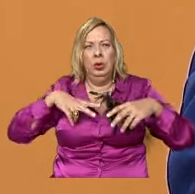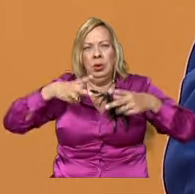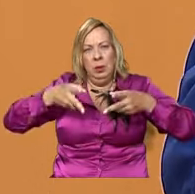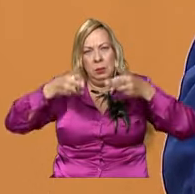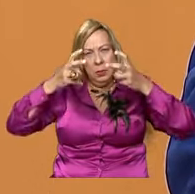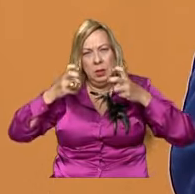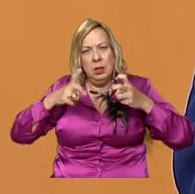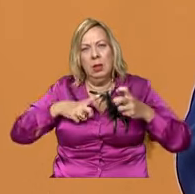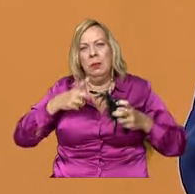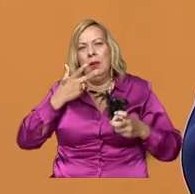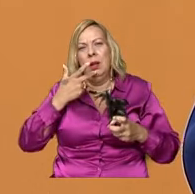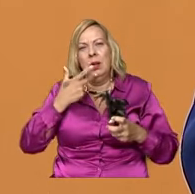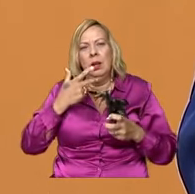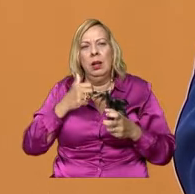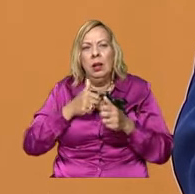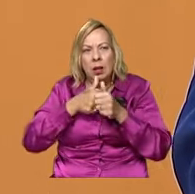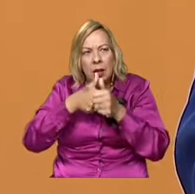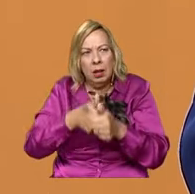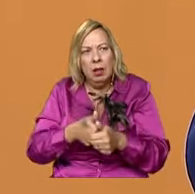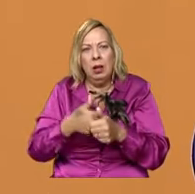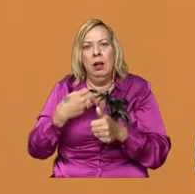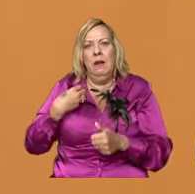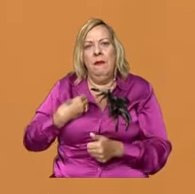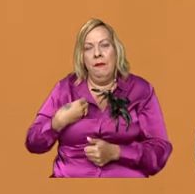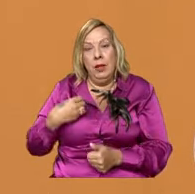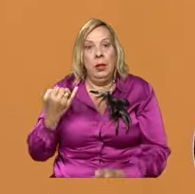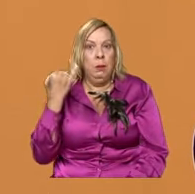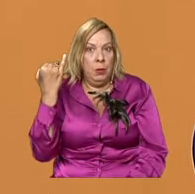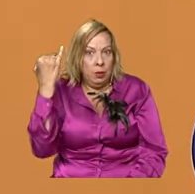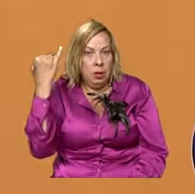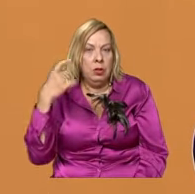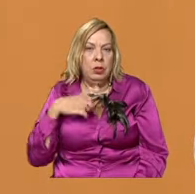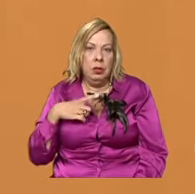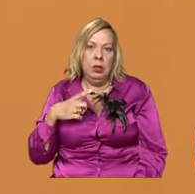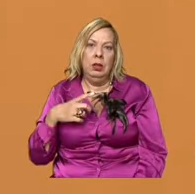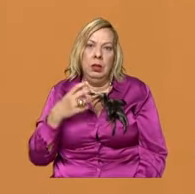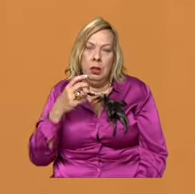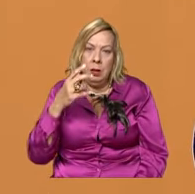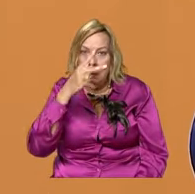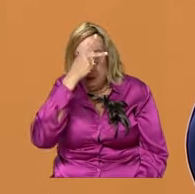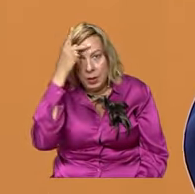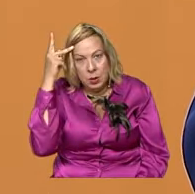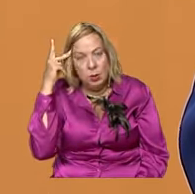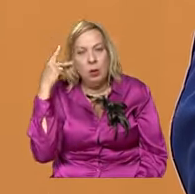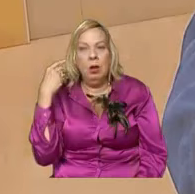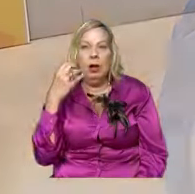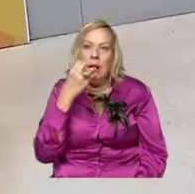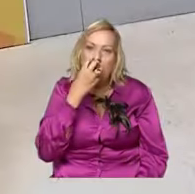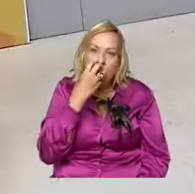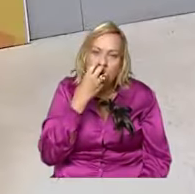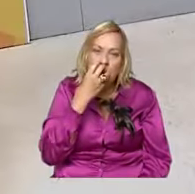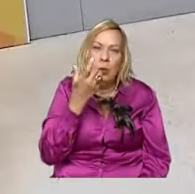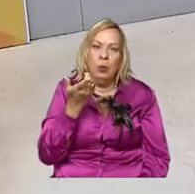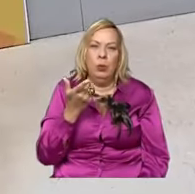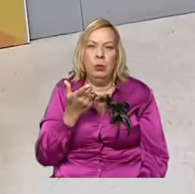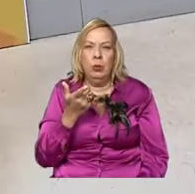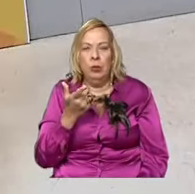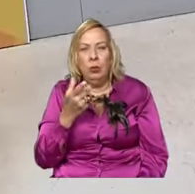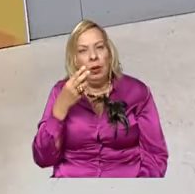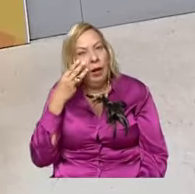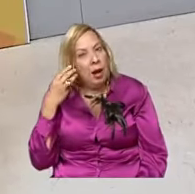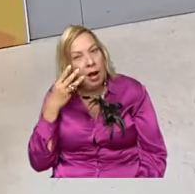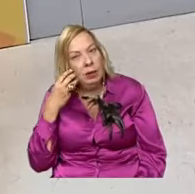também tem que fazer essa campanha aqui, Toda Vida Importa, né, Júnior? Com certeza. Bolinha de número 50 na mão da Clarinha, coloca na